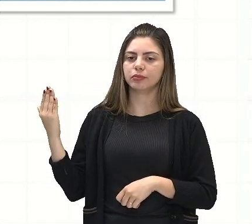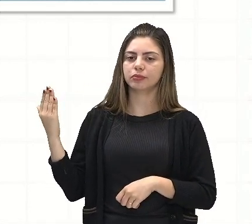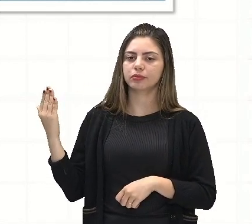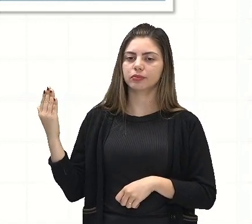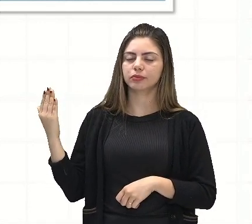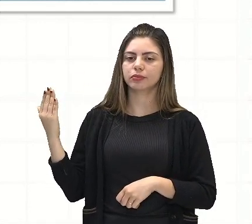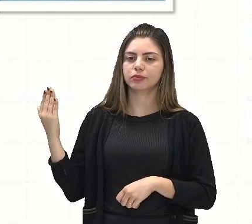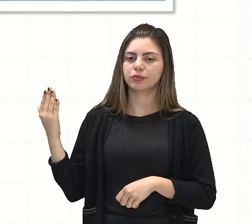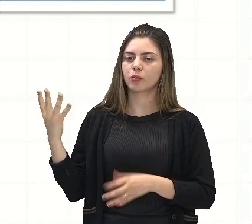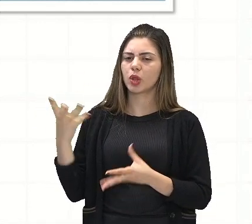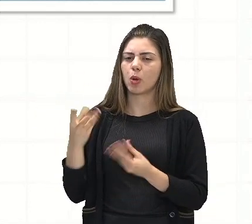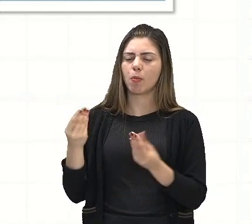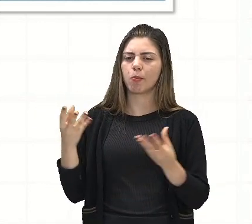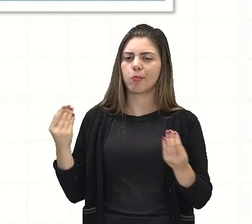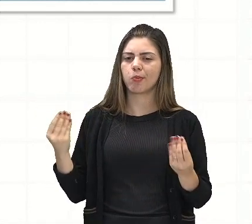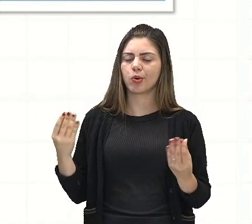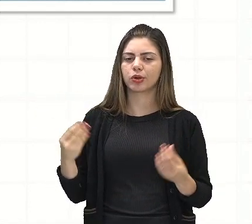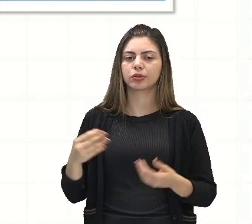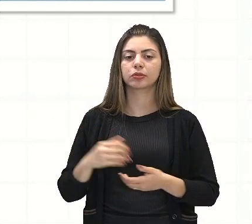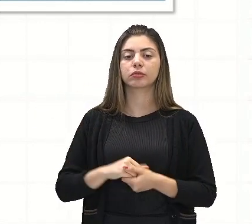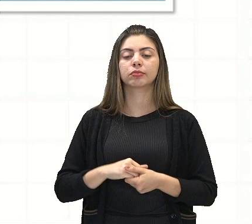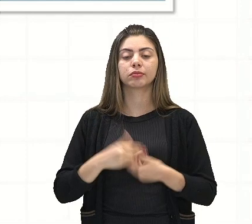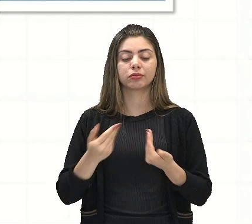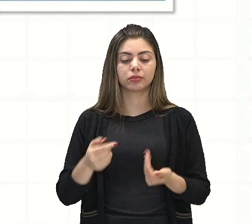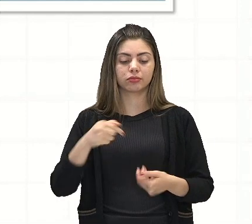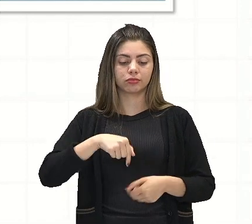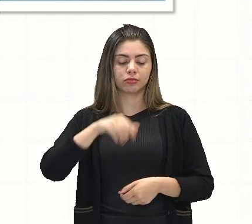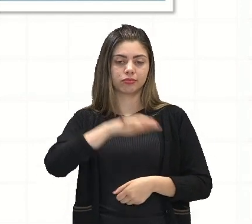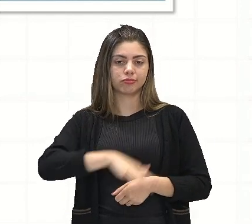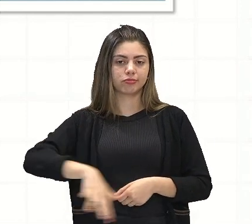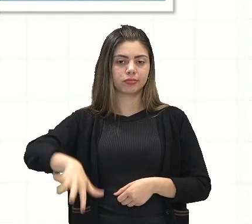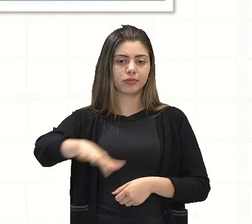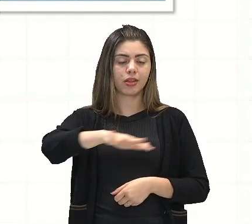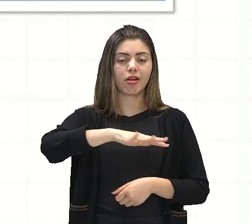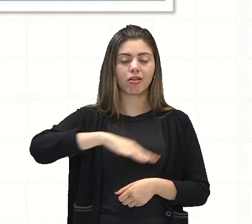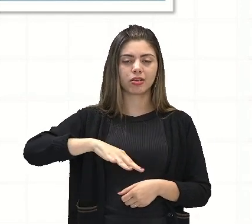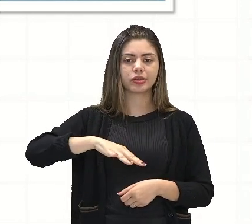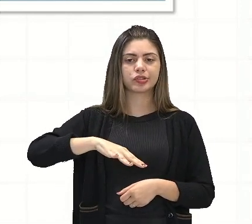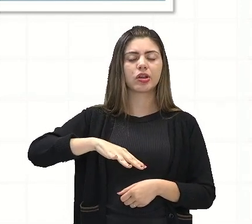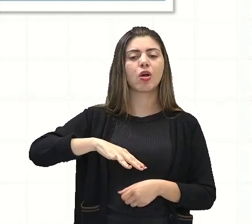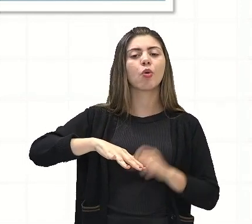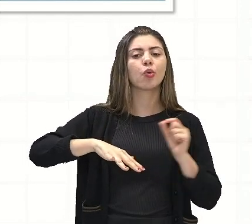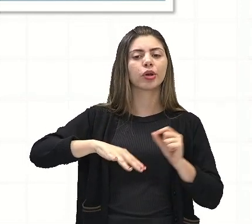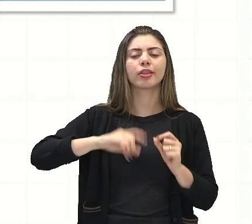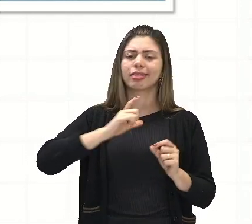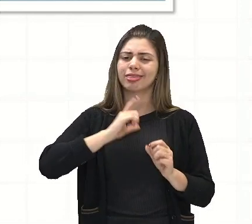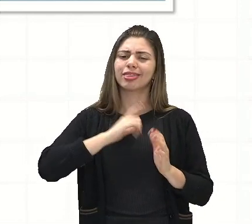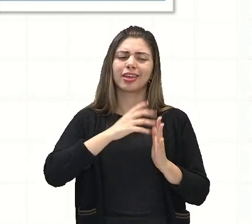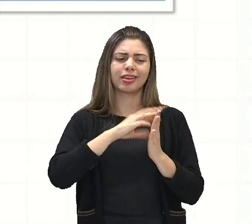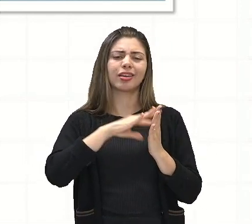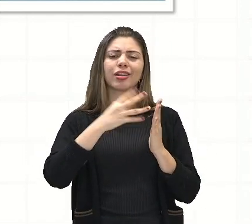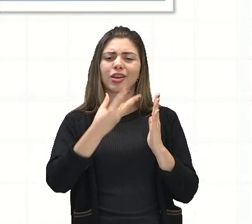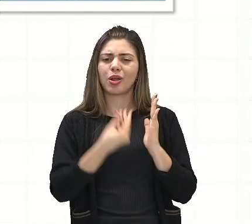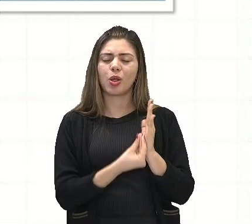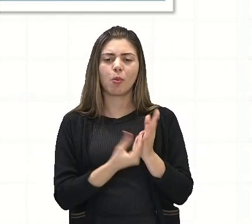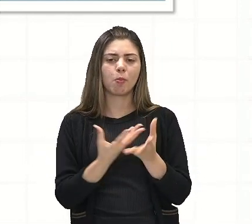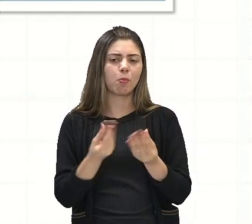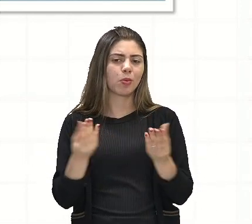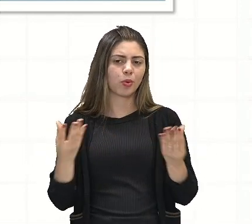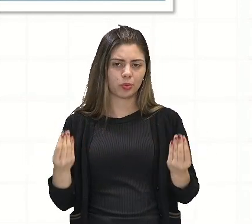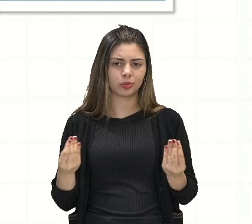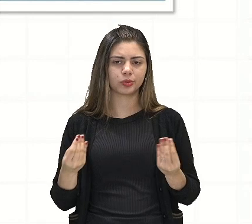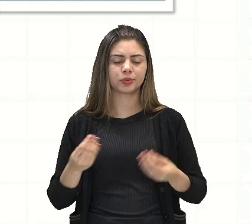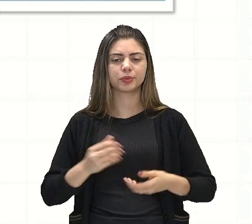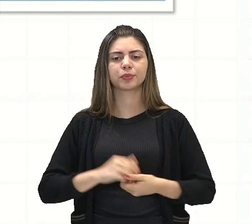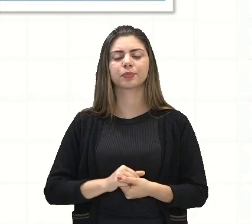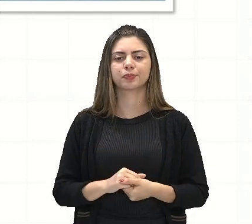comunidades quilombolas, certo? Então, dizer que na nossa região não há quilombos é uma informação